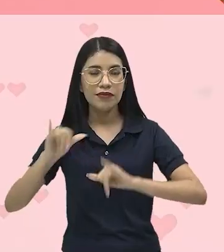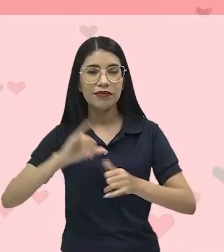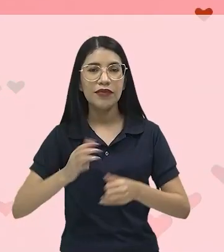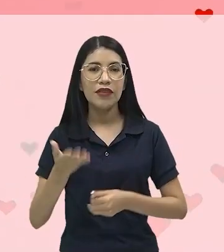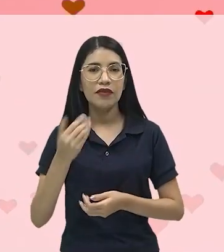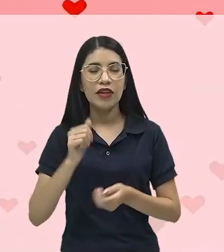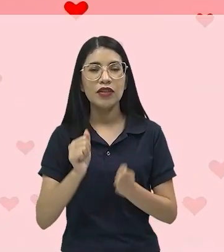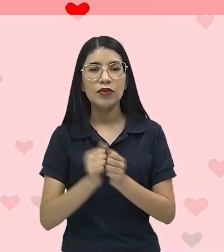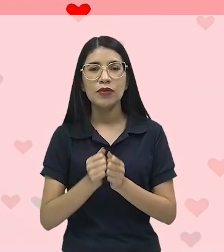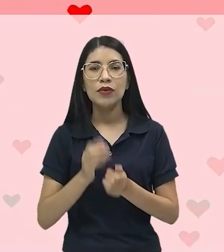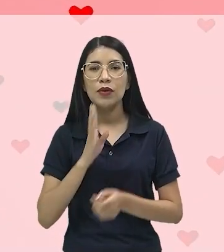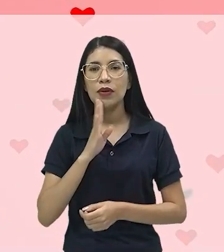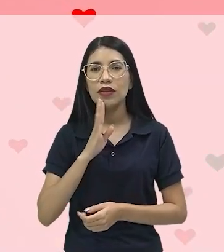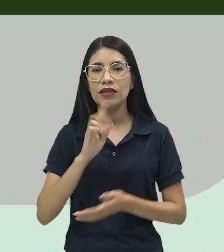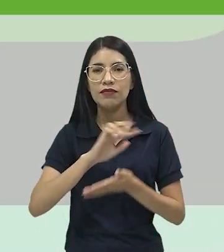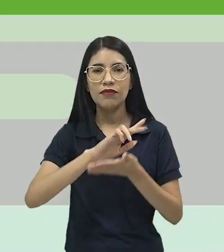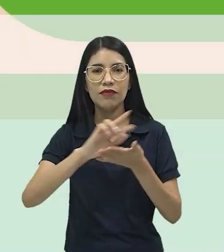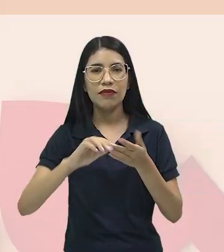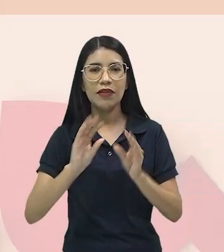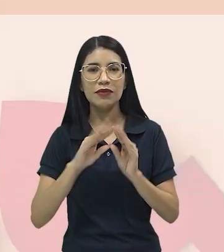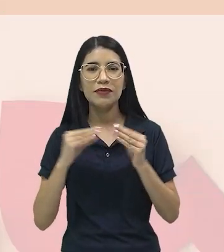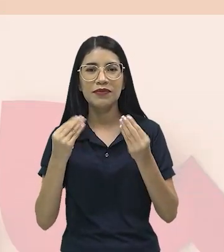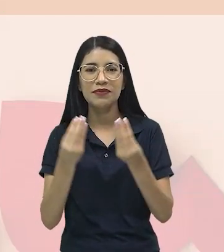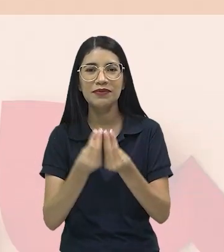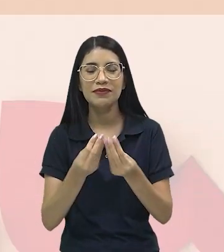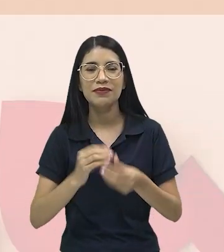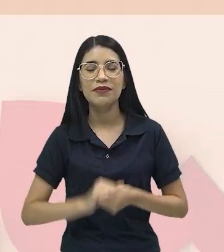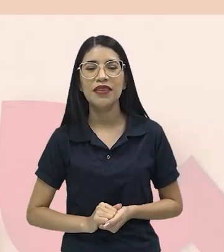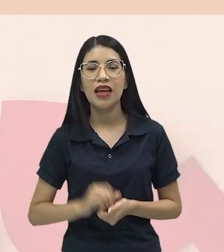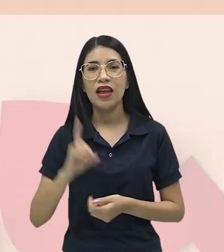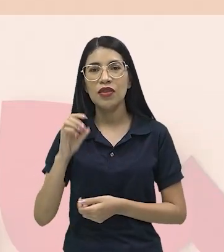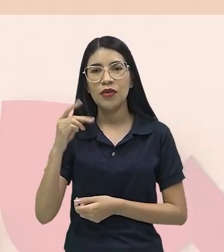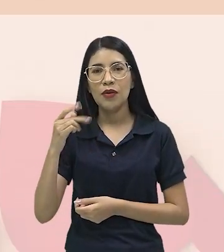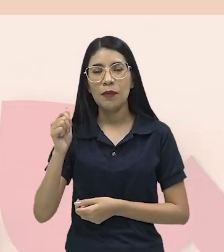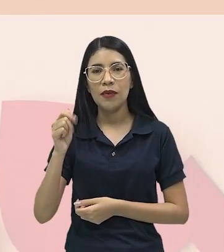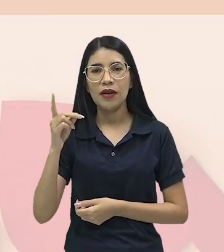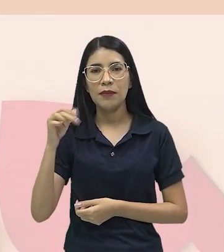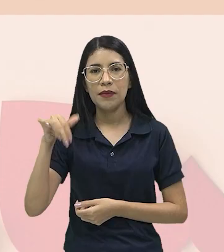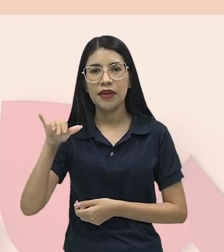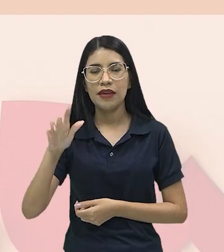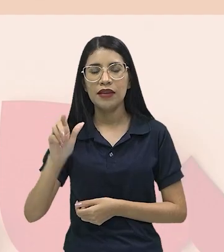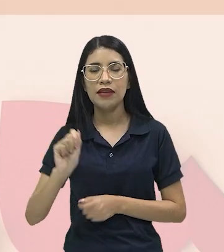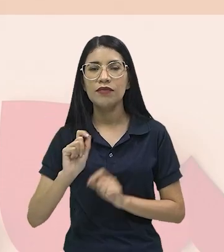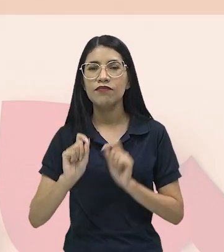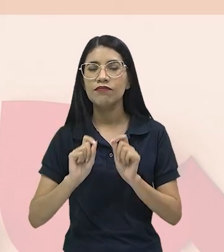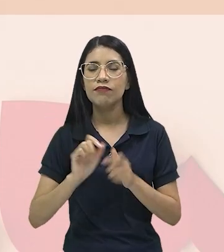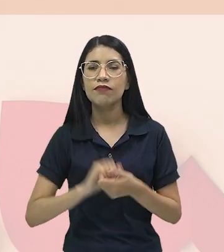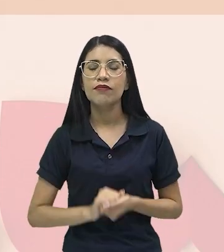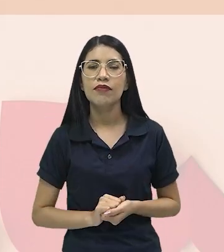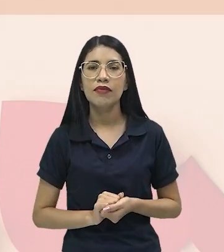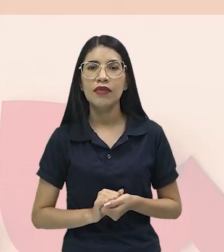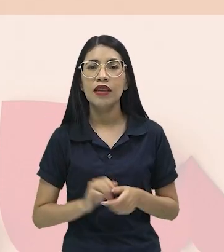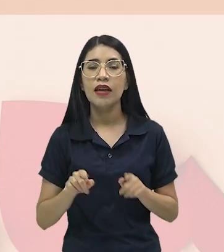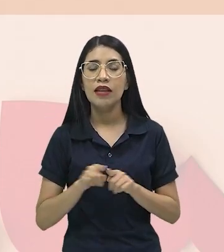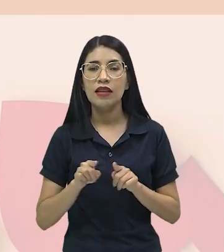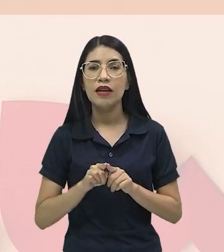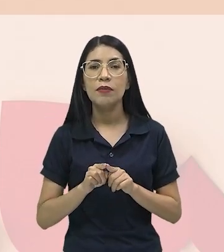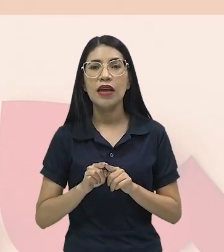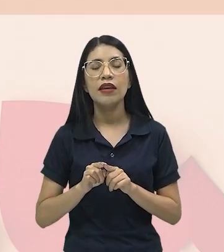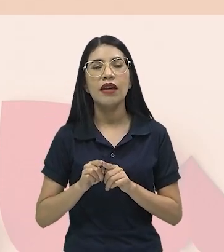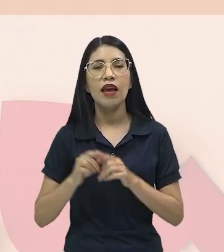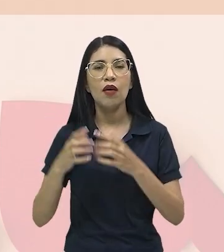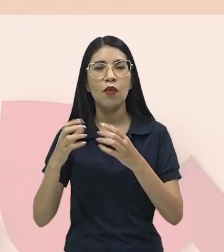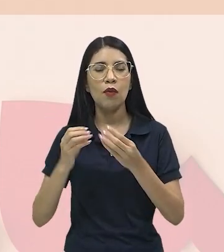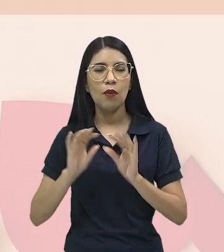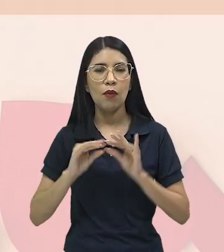comigo conhecer essas substâncias. Dopamina. A dopamina, ela é um neurotransmissor que